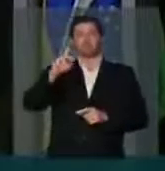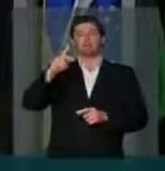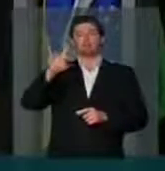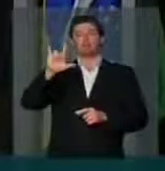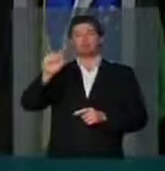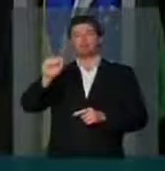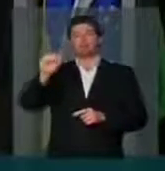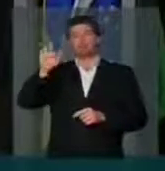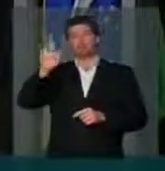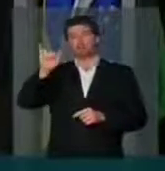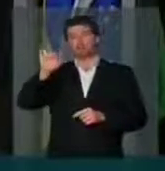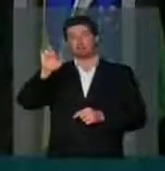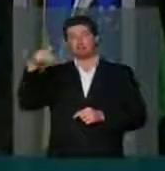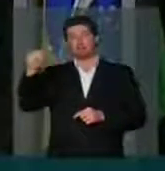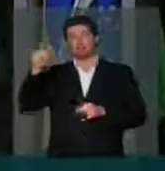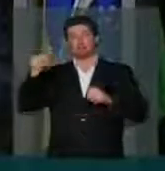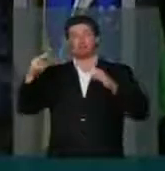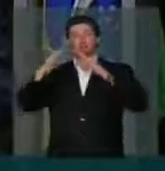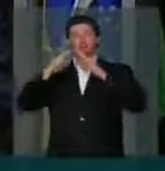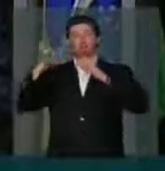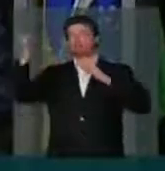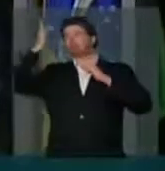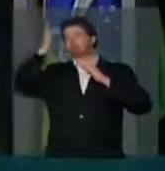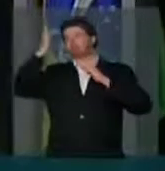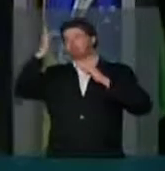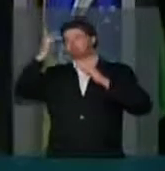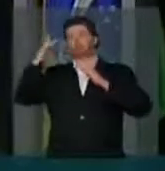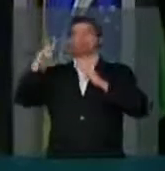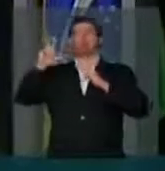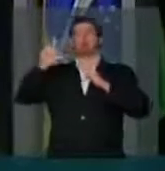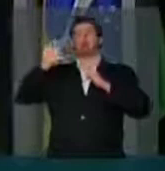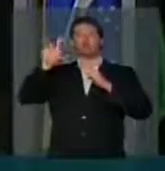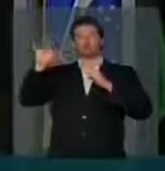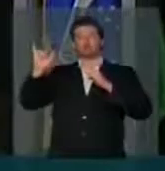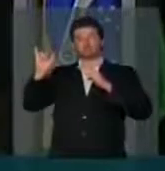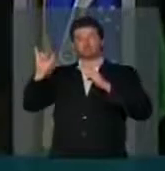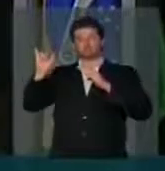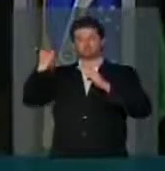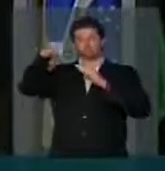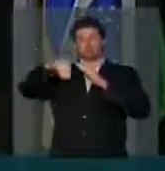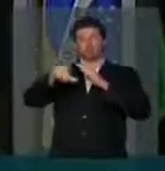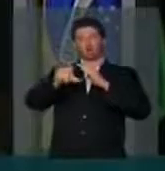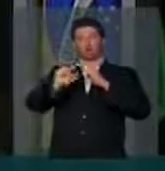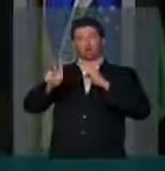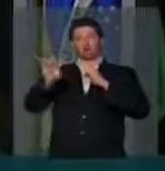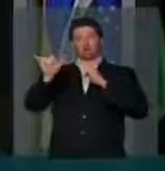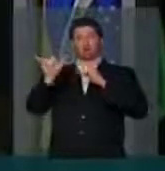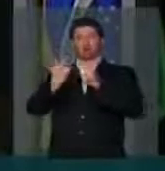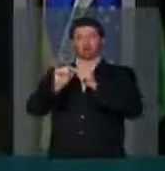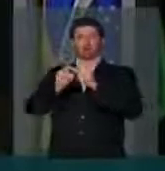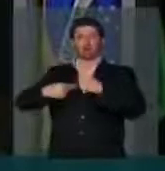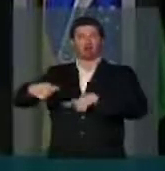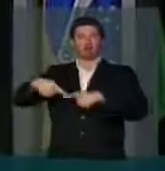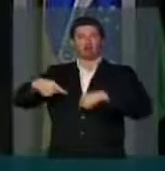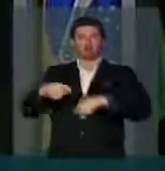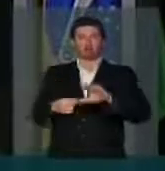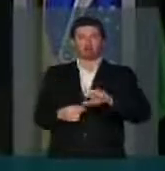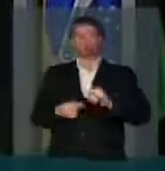uma mansão de lobistas onde o Palocci comandava. Em